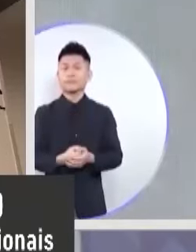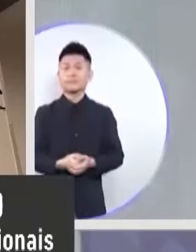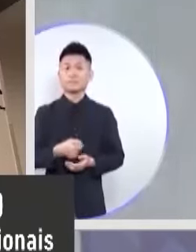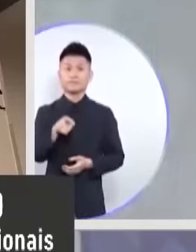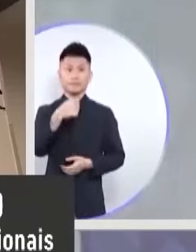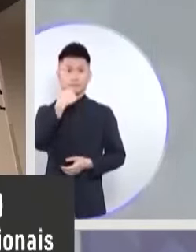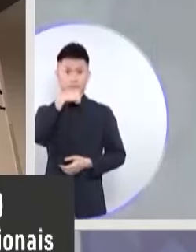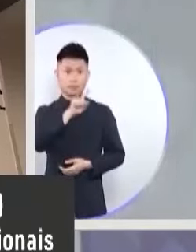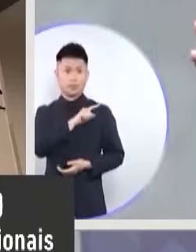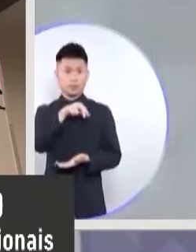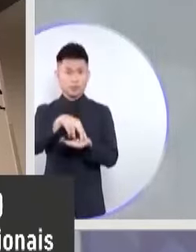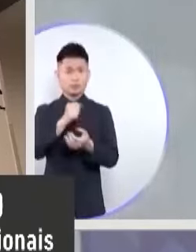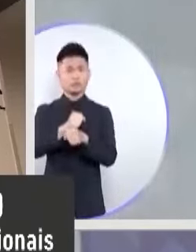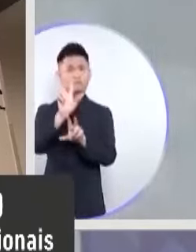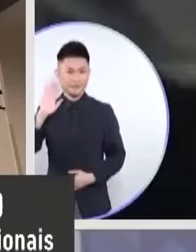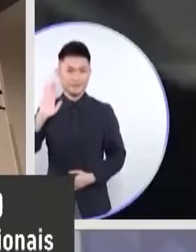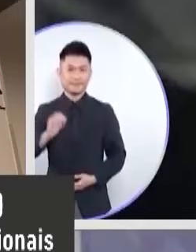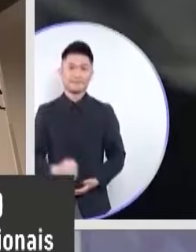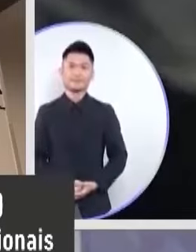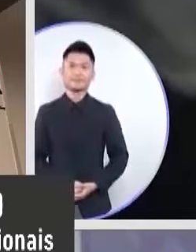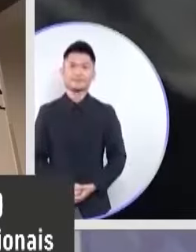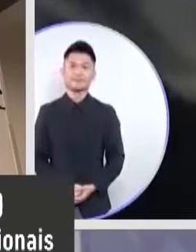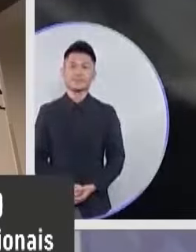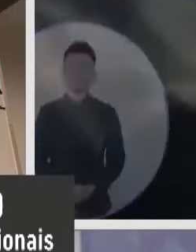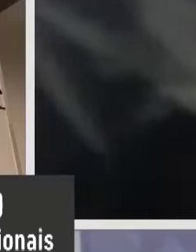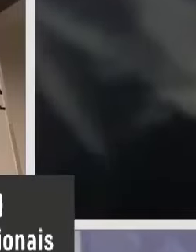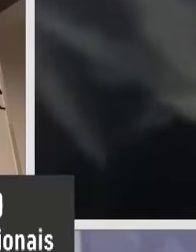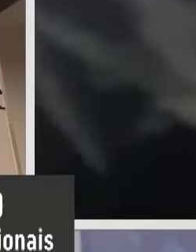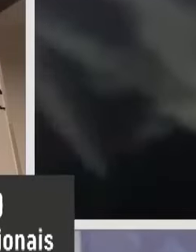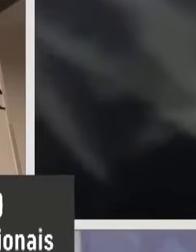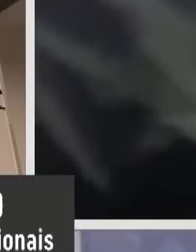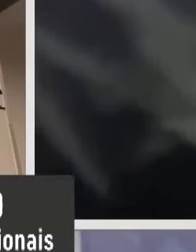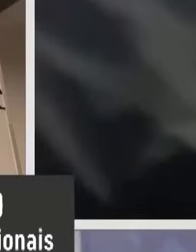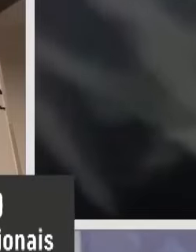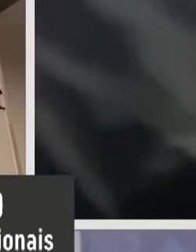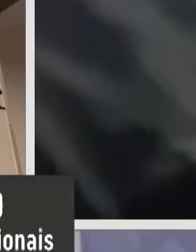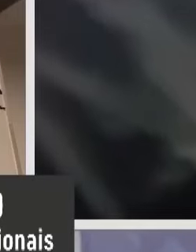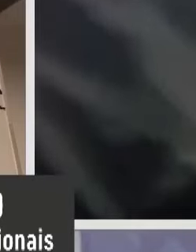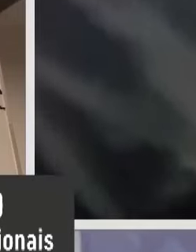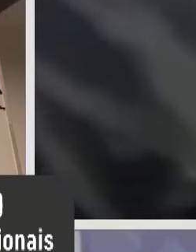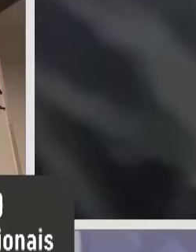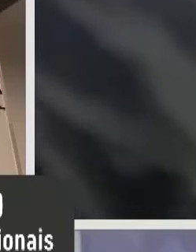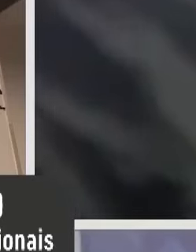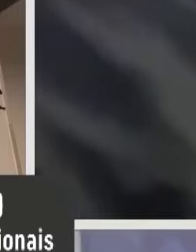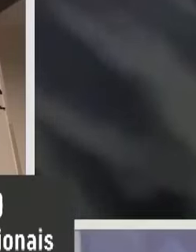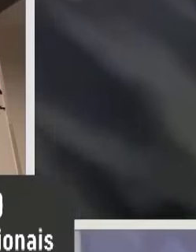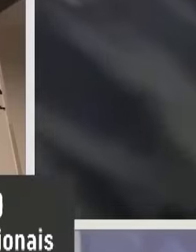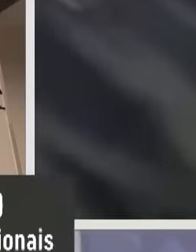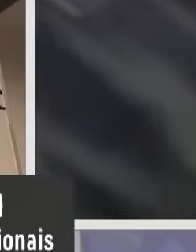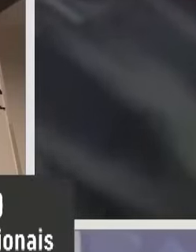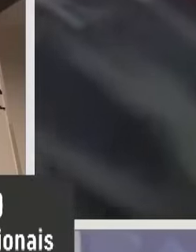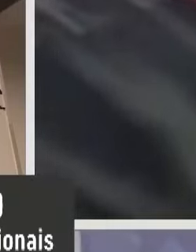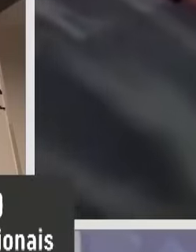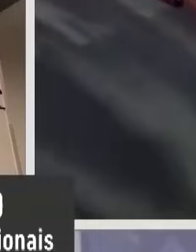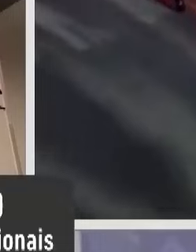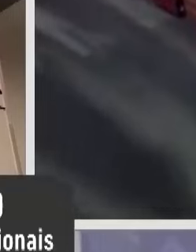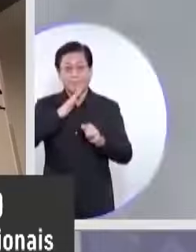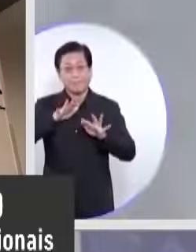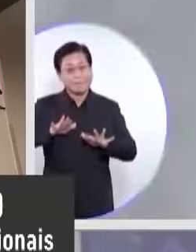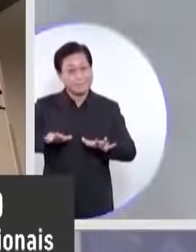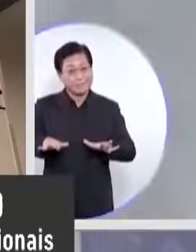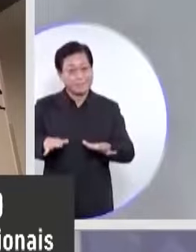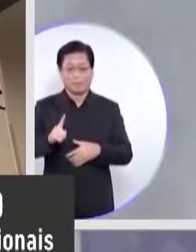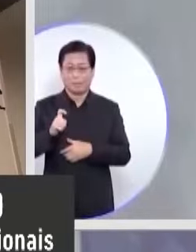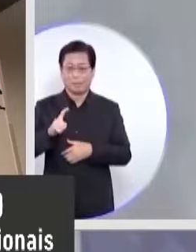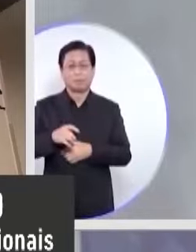a transporte eh exportação qualidade de produto Enfim uma série de outras coisas se o país estiver